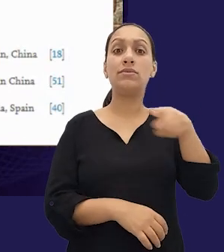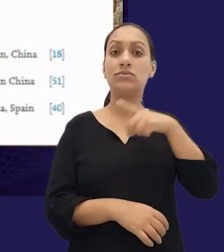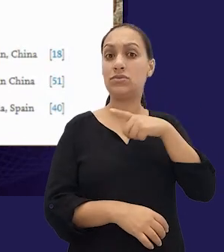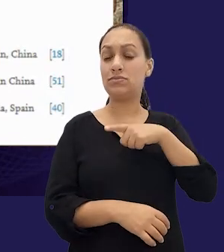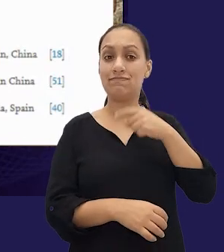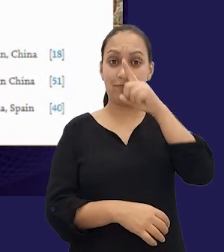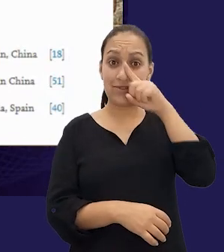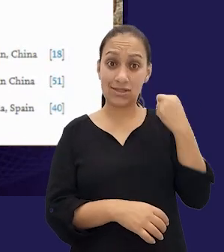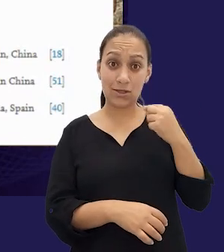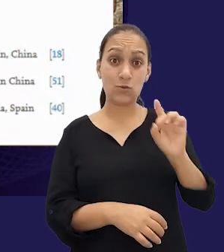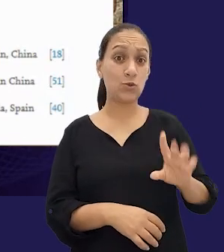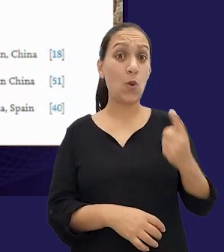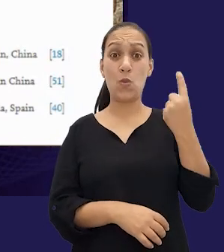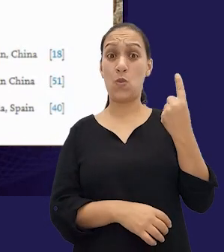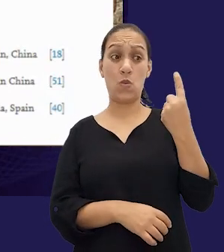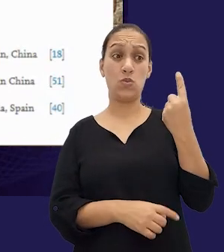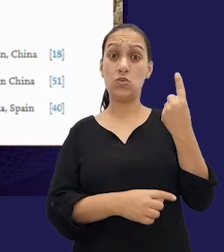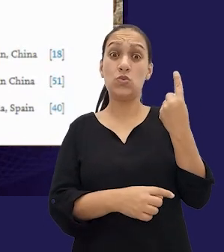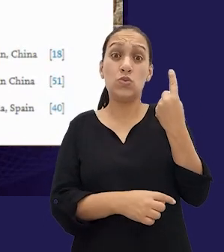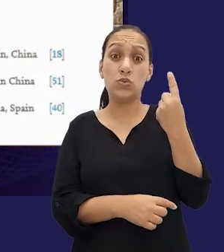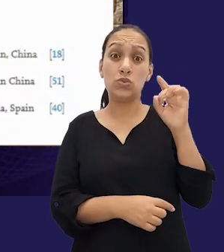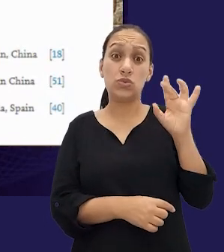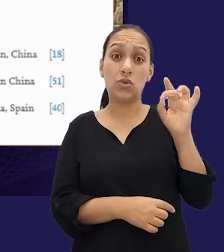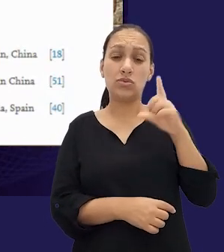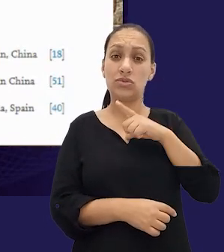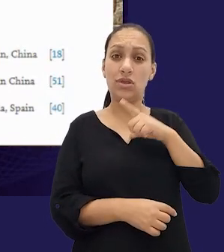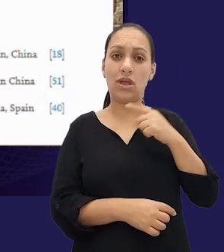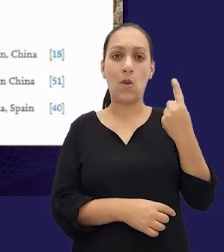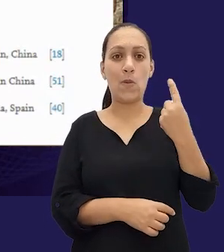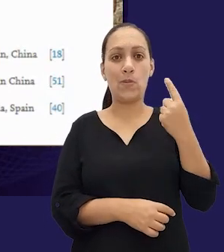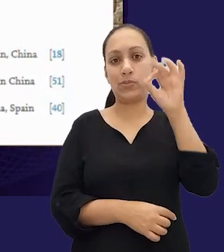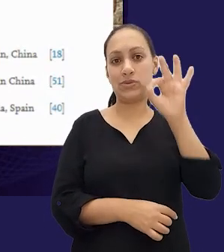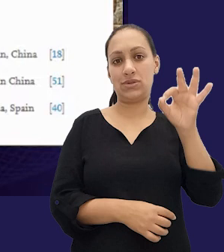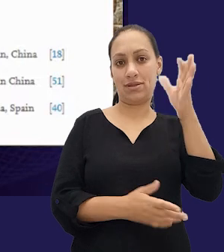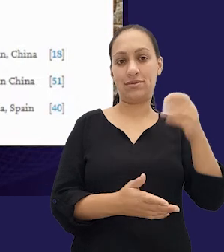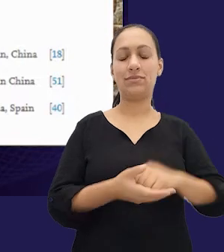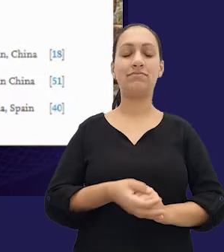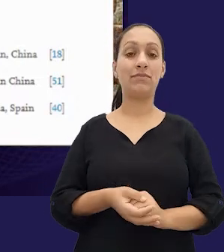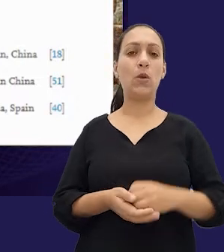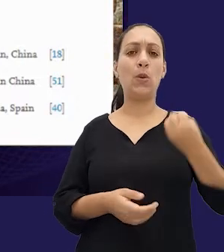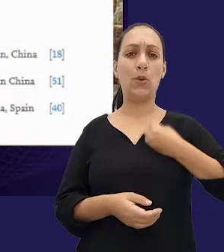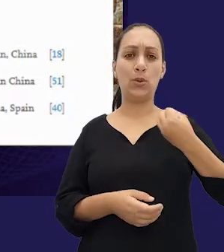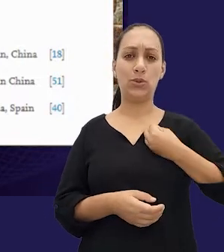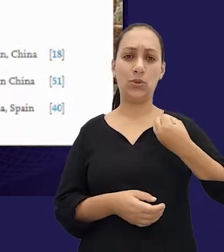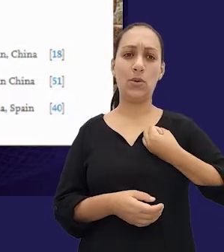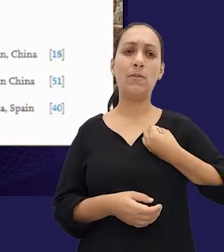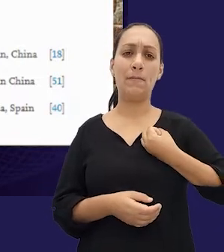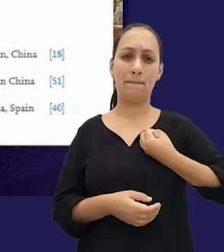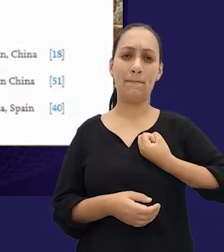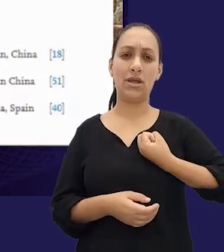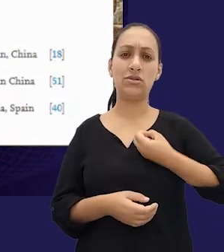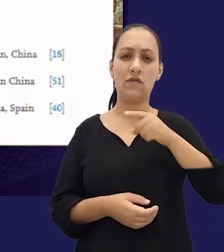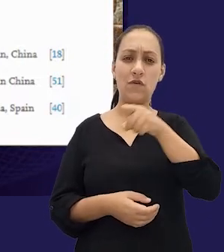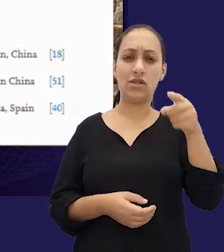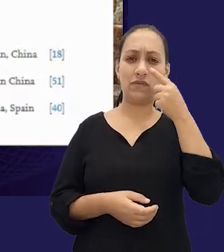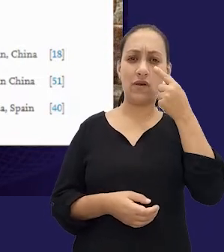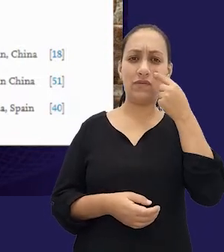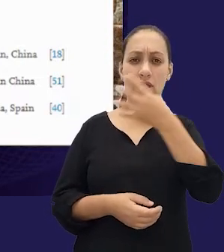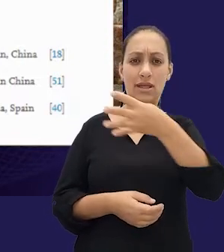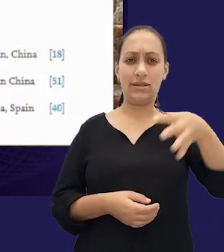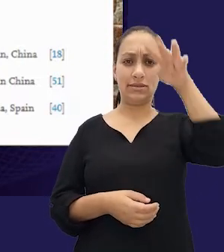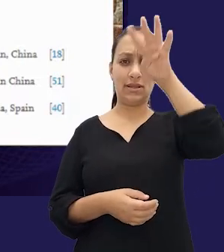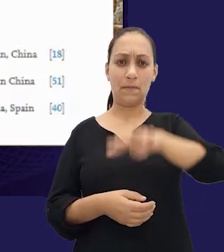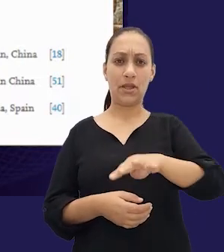Um só. Um paciente, 1%. E esses números, eles vão, então, né, aqui essa tabela não está